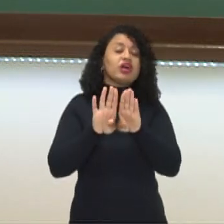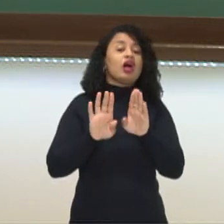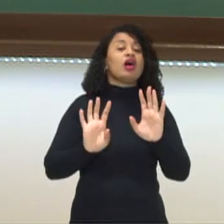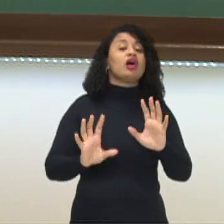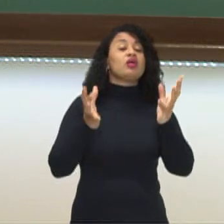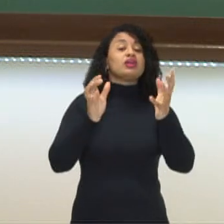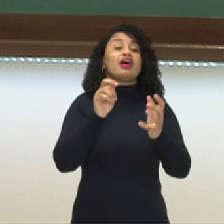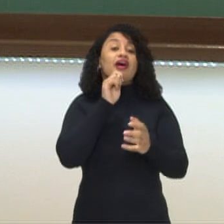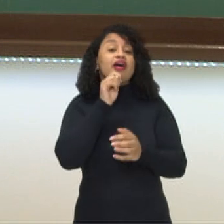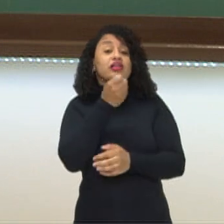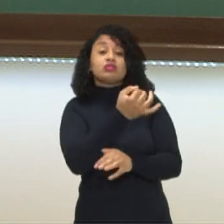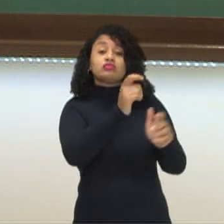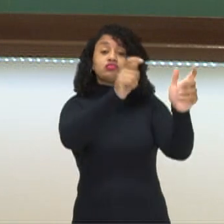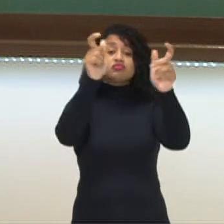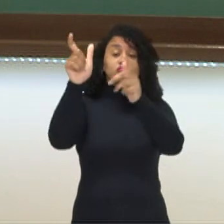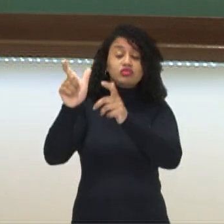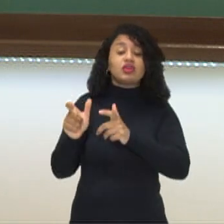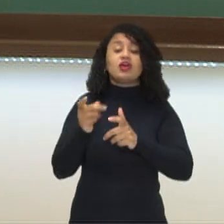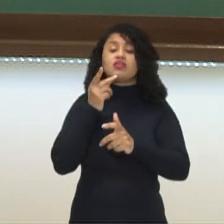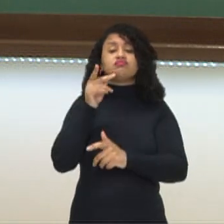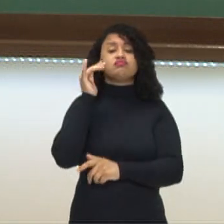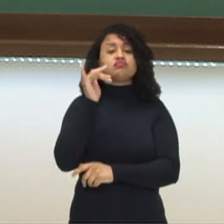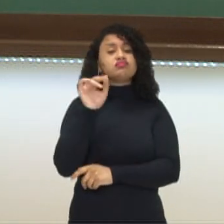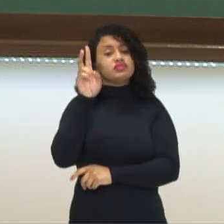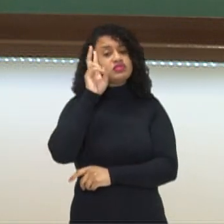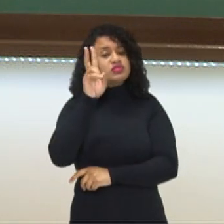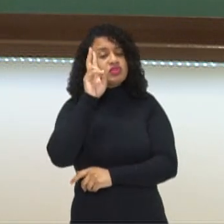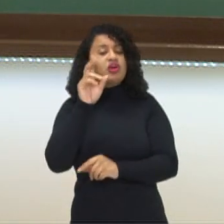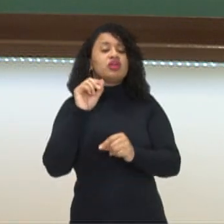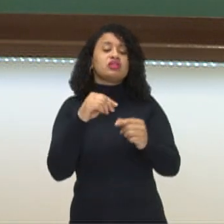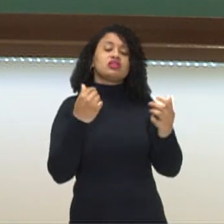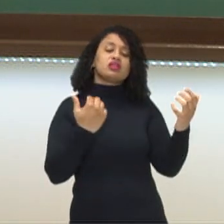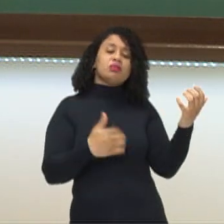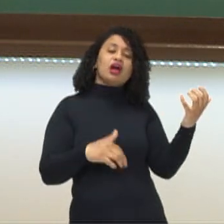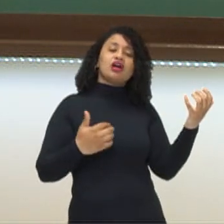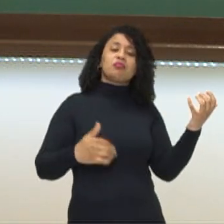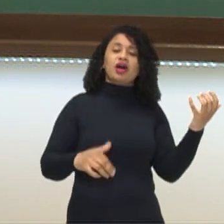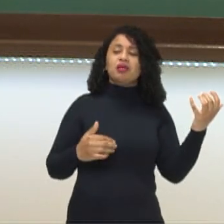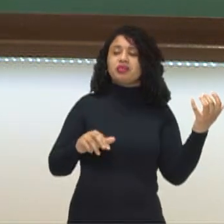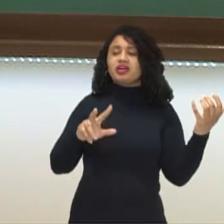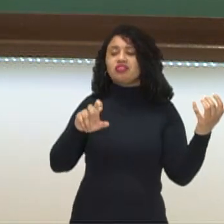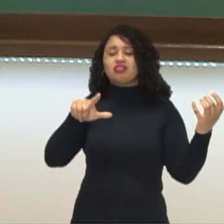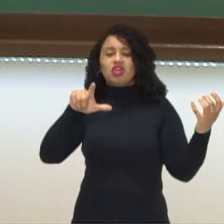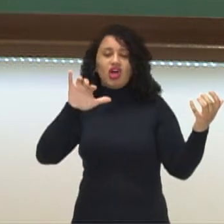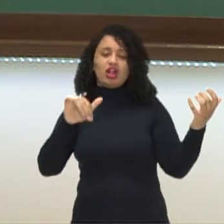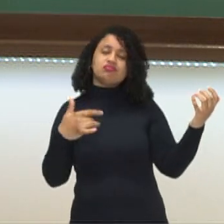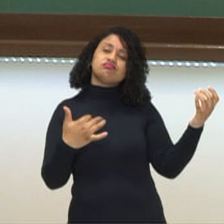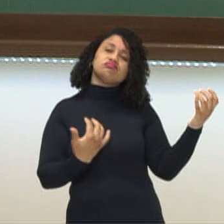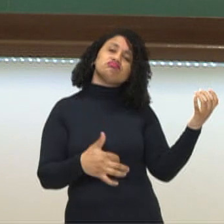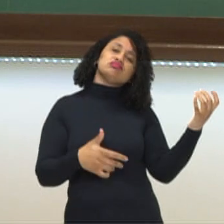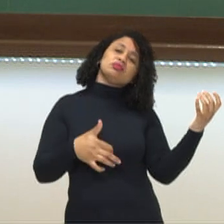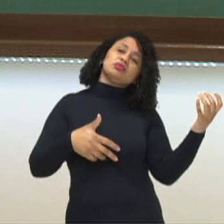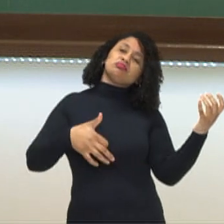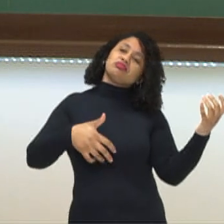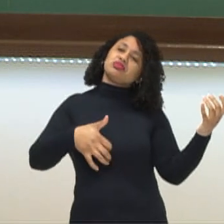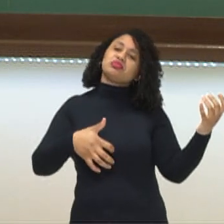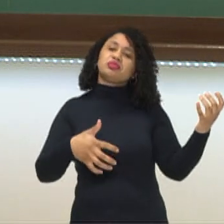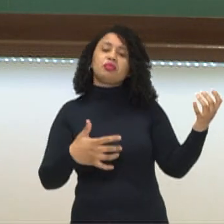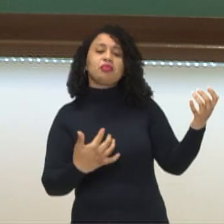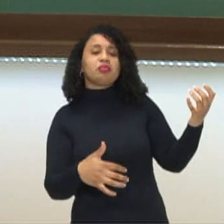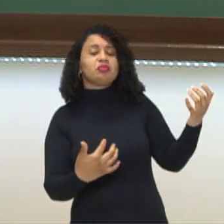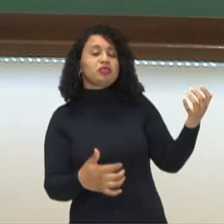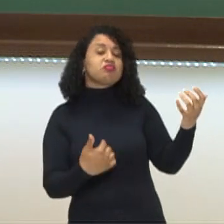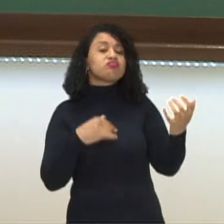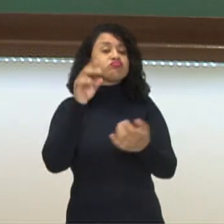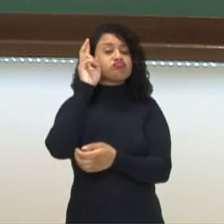locais, eles contavam essas histórias tocando ali a viola, né? Então, com a viola e contando a